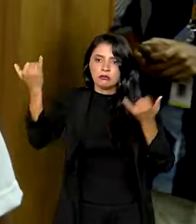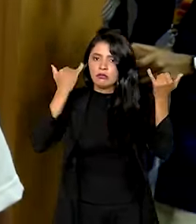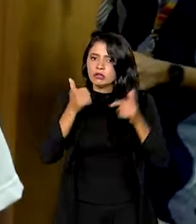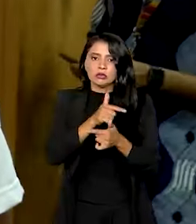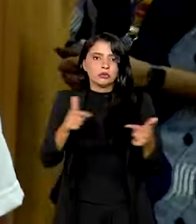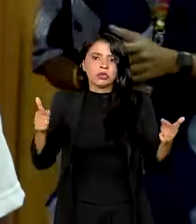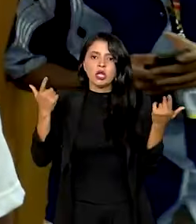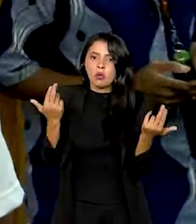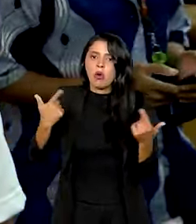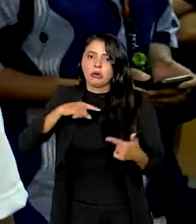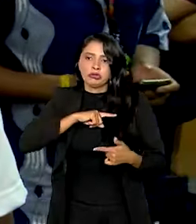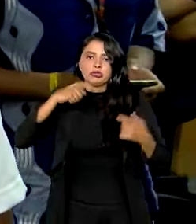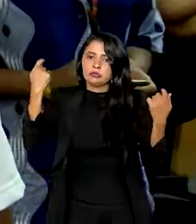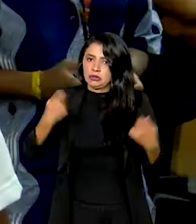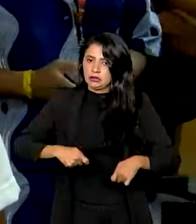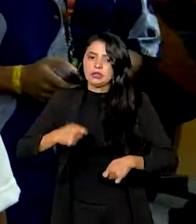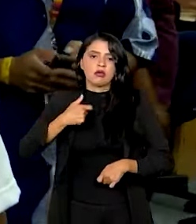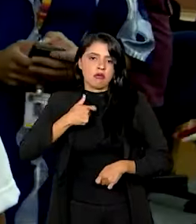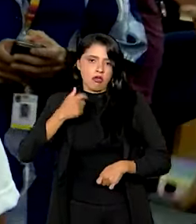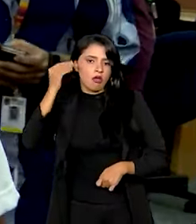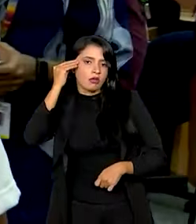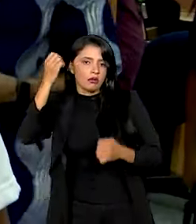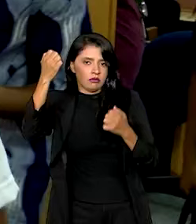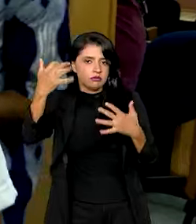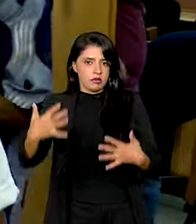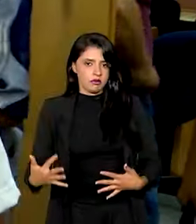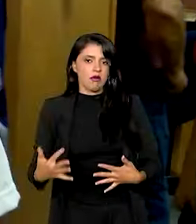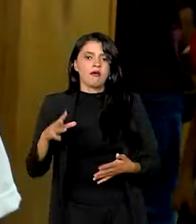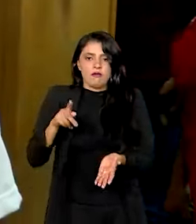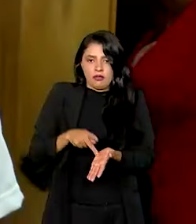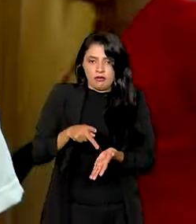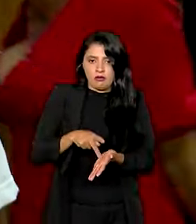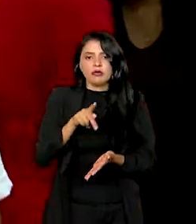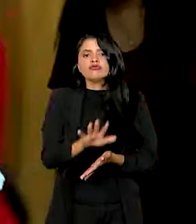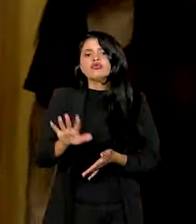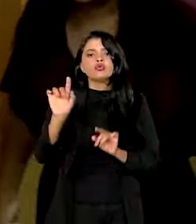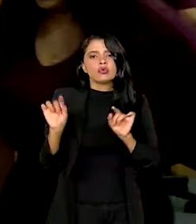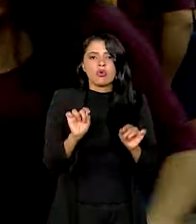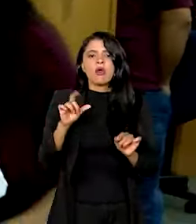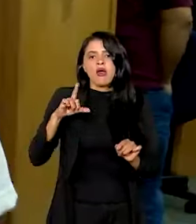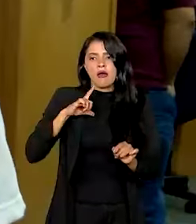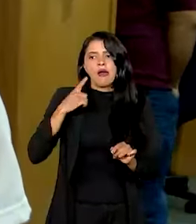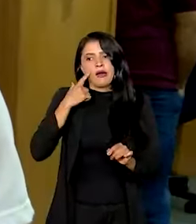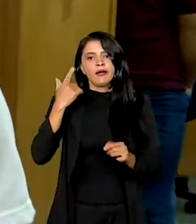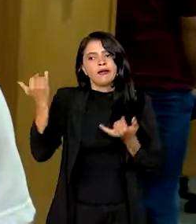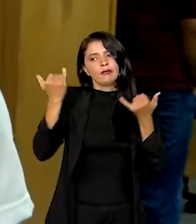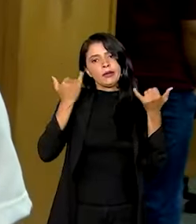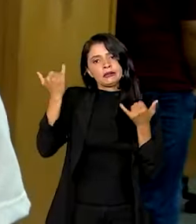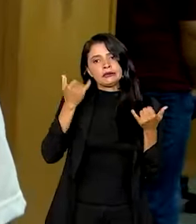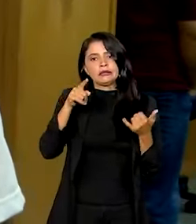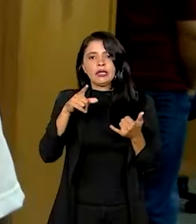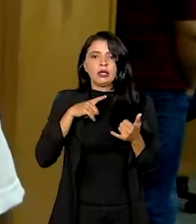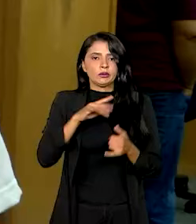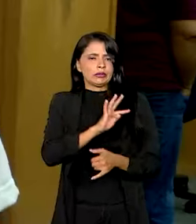informações da forma que nós entendemos, é o que eu estou tentando explicar. Realmente, geralmente chegam até nós com a